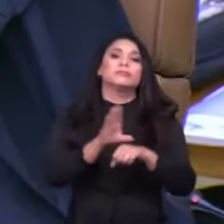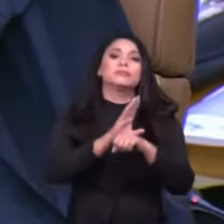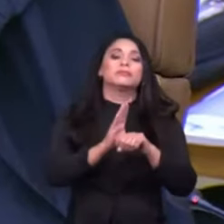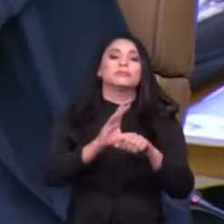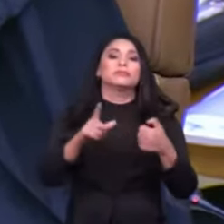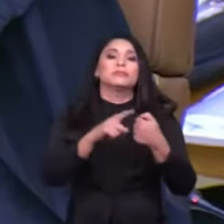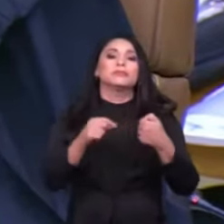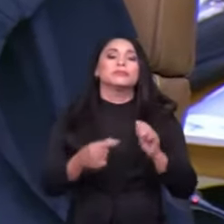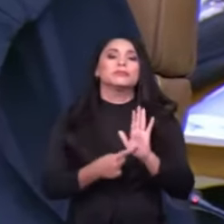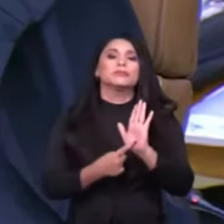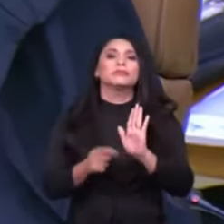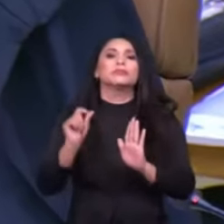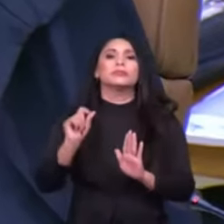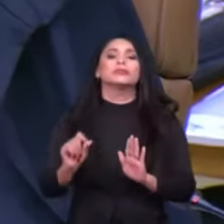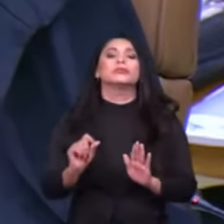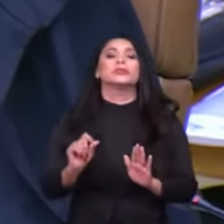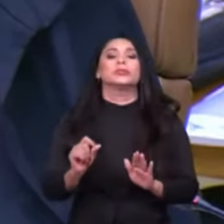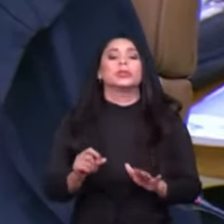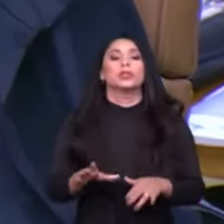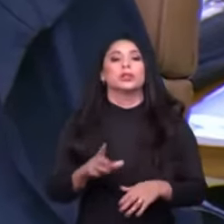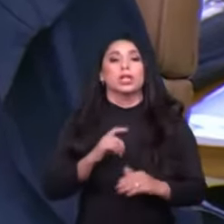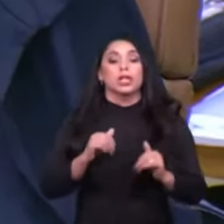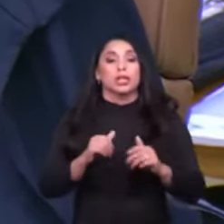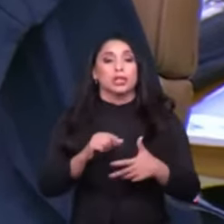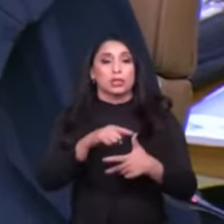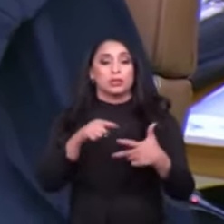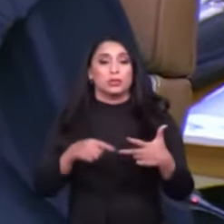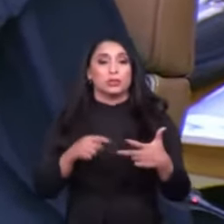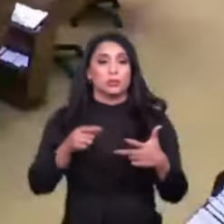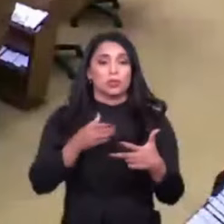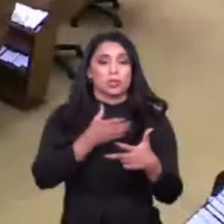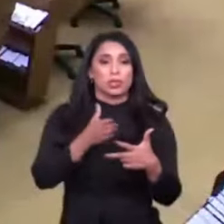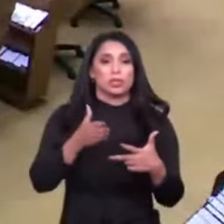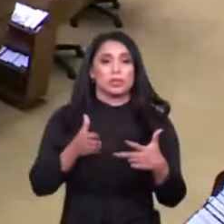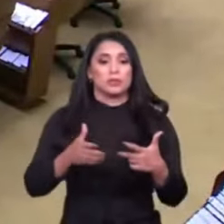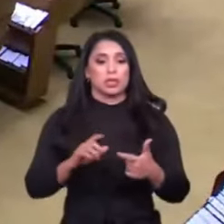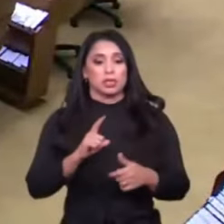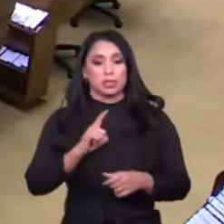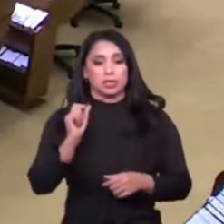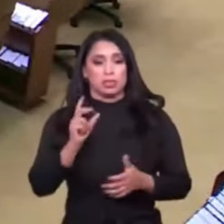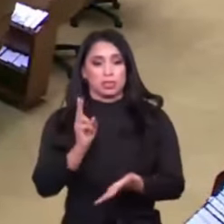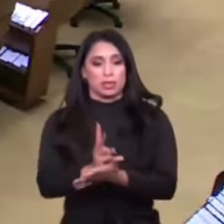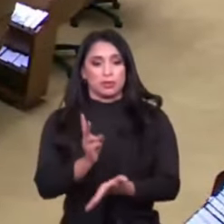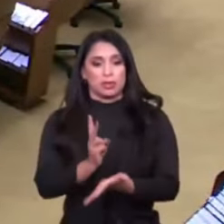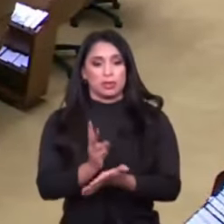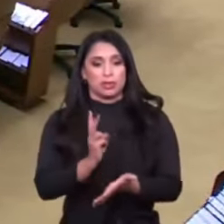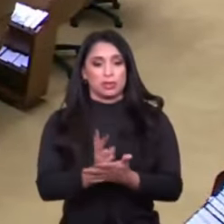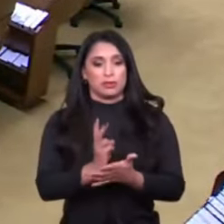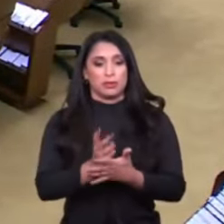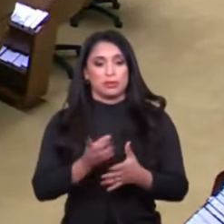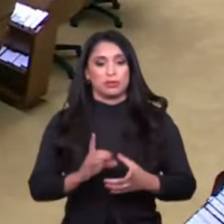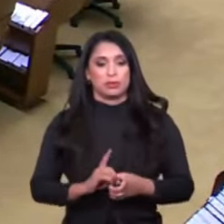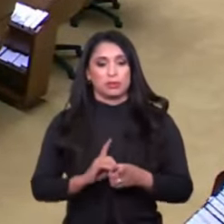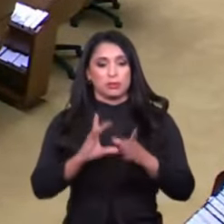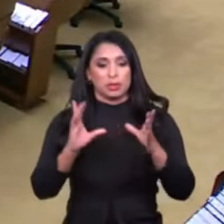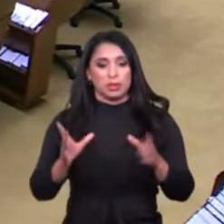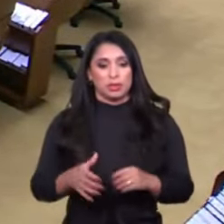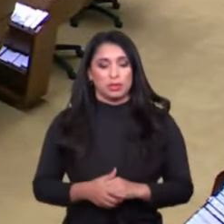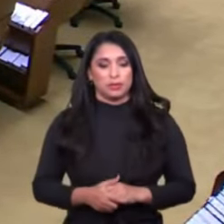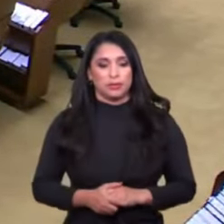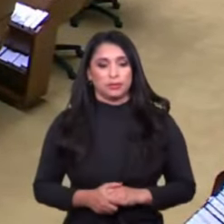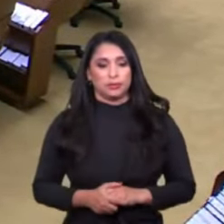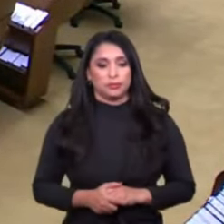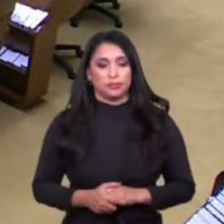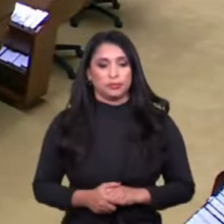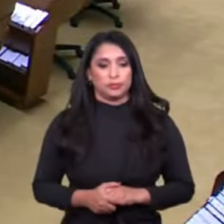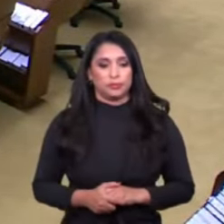dispositivo questionado, decorrente do princípio da separação dos poderes e necessário à preservação da ordem democrática. A reverência